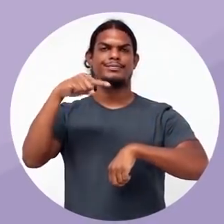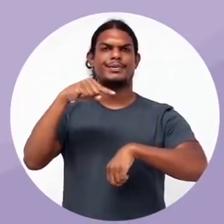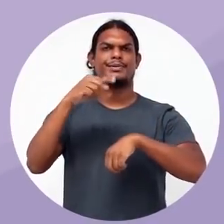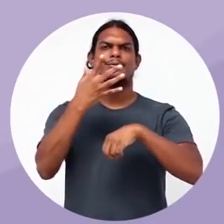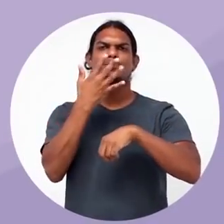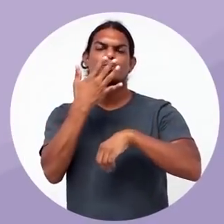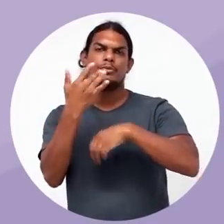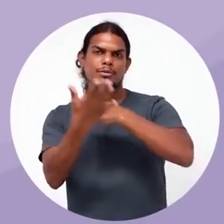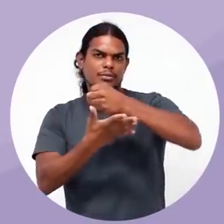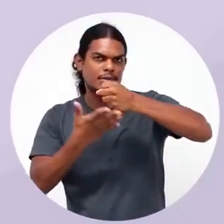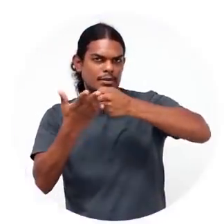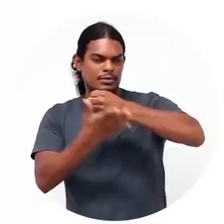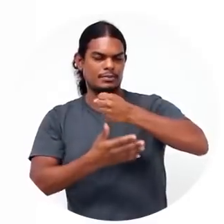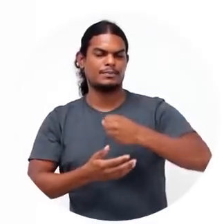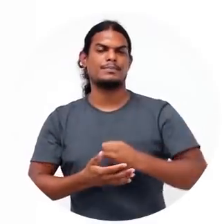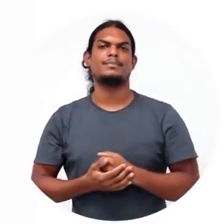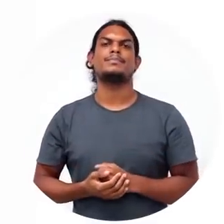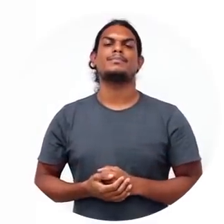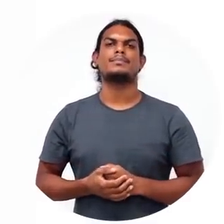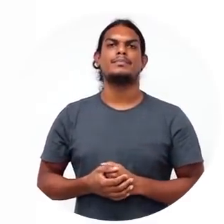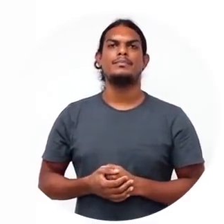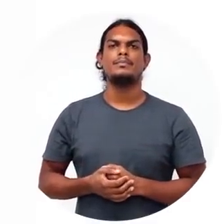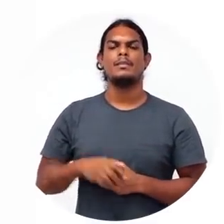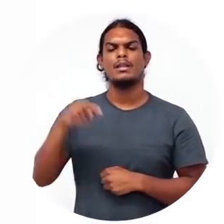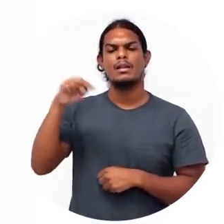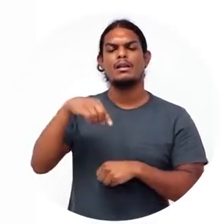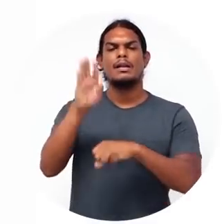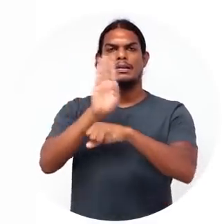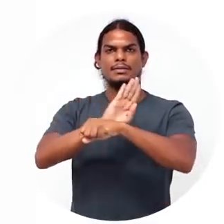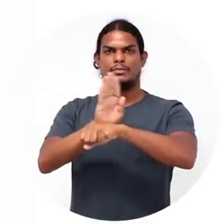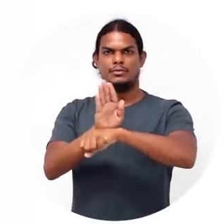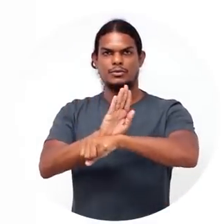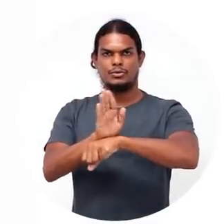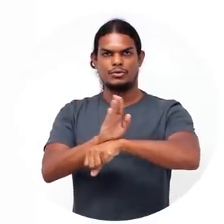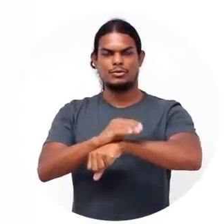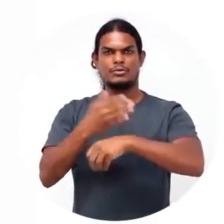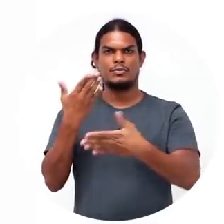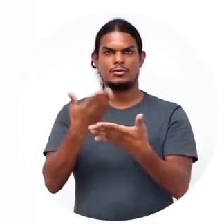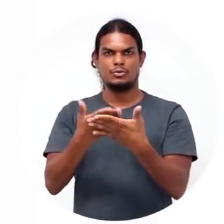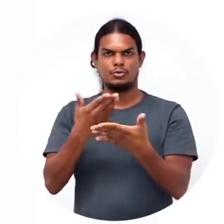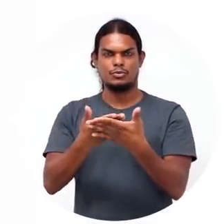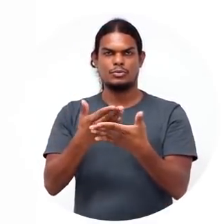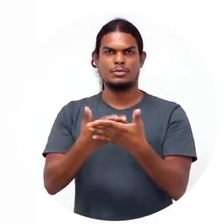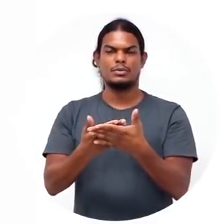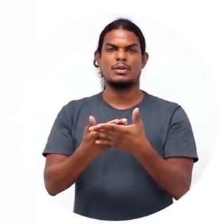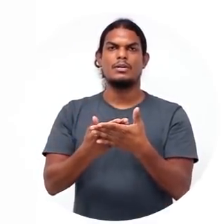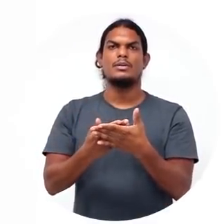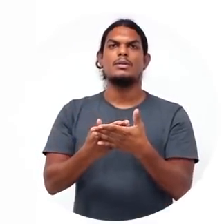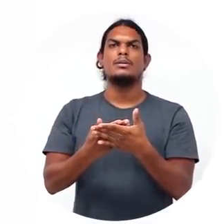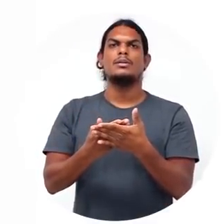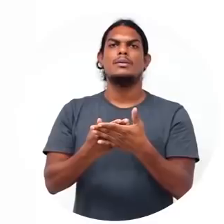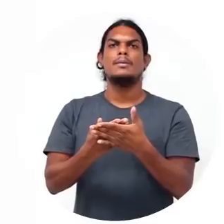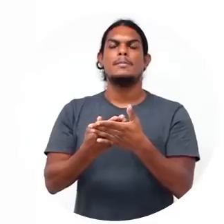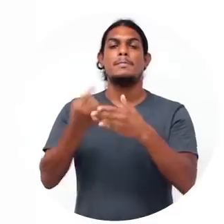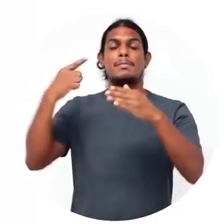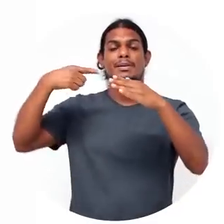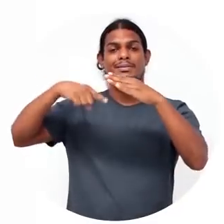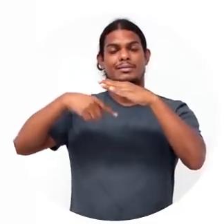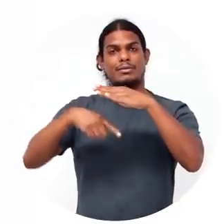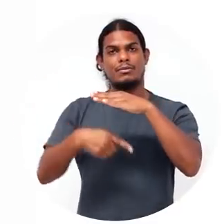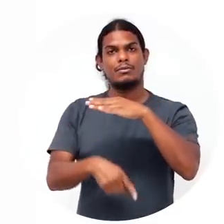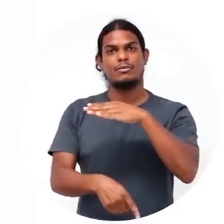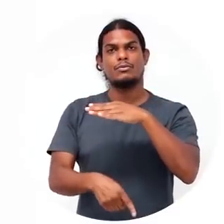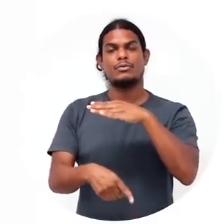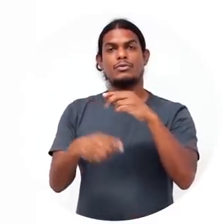questão básica das cores. Pessoal, essa videoaula ela vai trabalhar um pouco mais, vou fazer uma